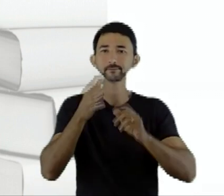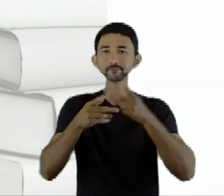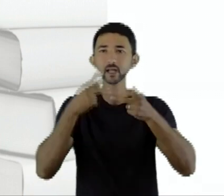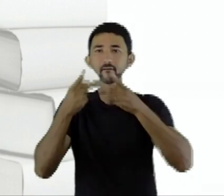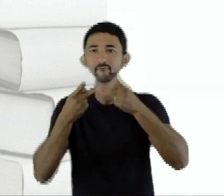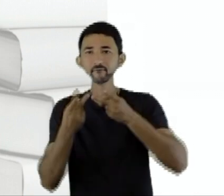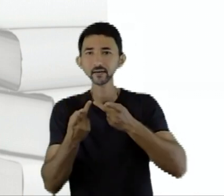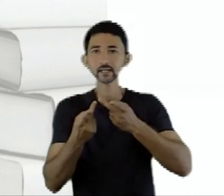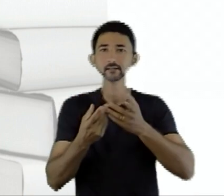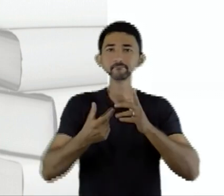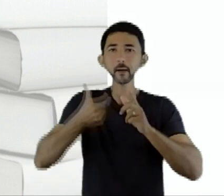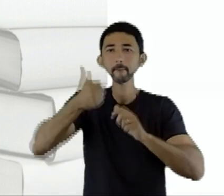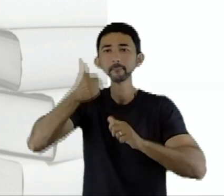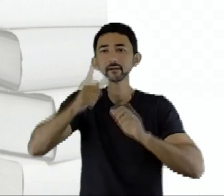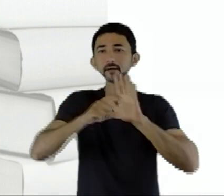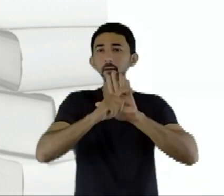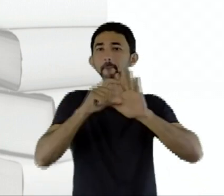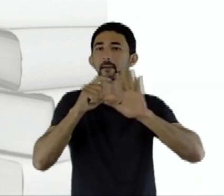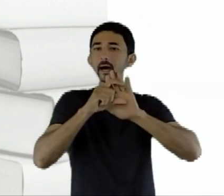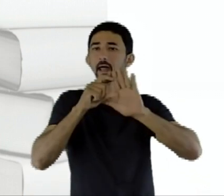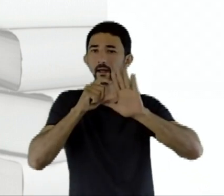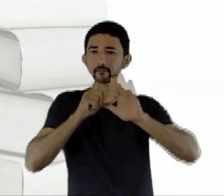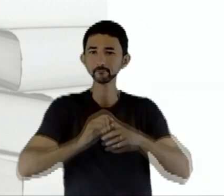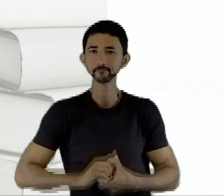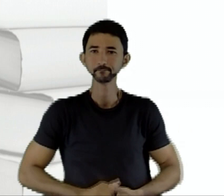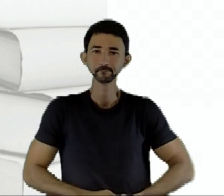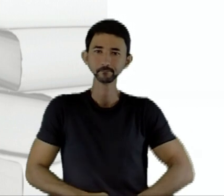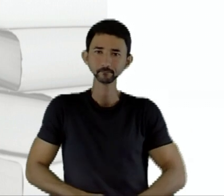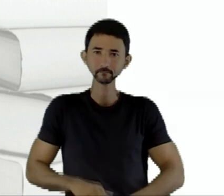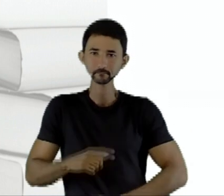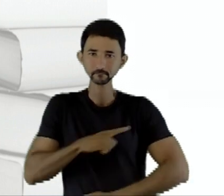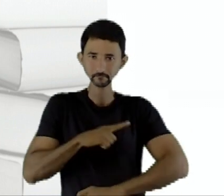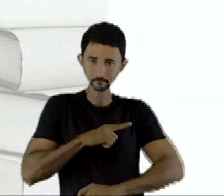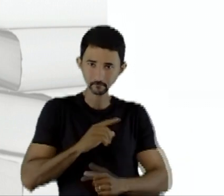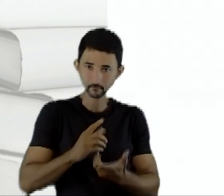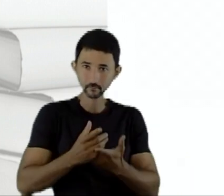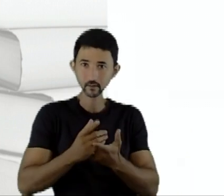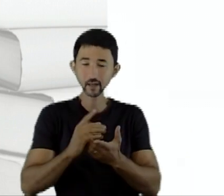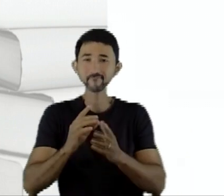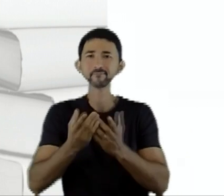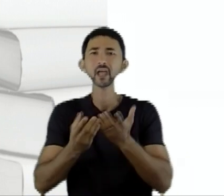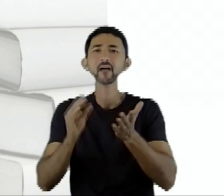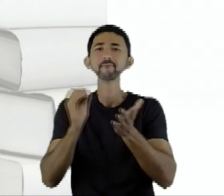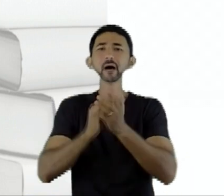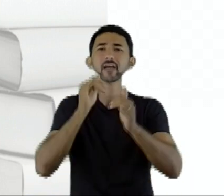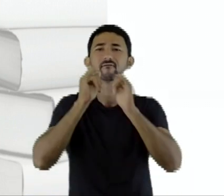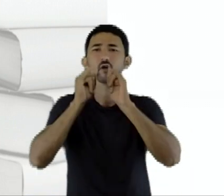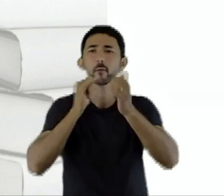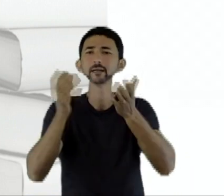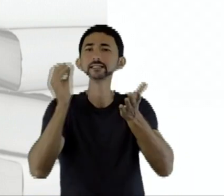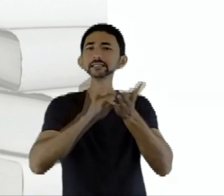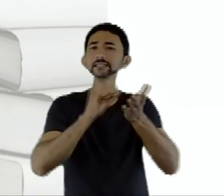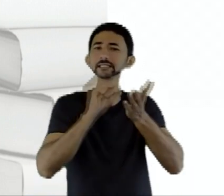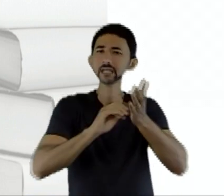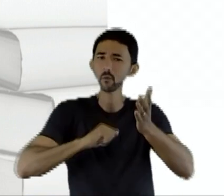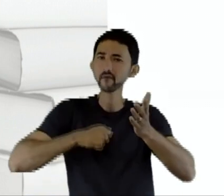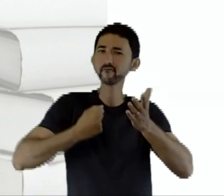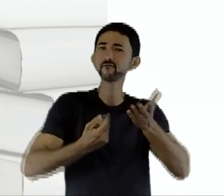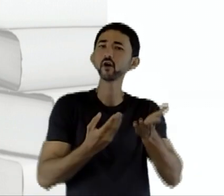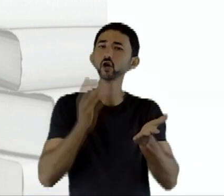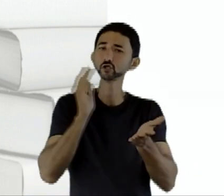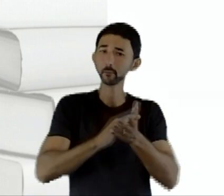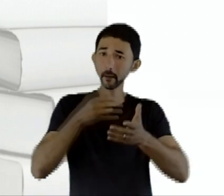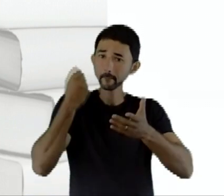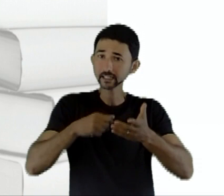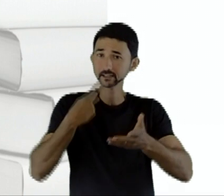falei nesse primeiro parágrafo aqui, eu tenho mais informações que reforçam aquilo que